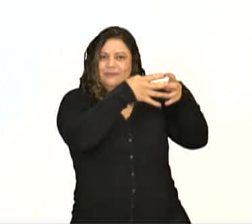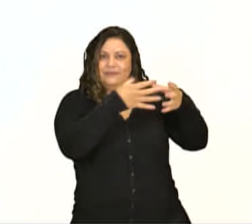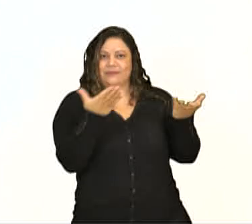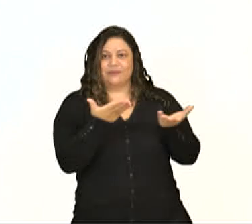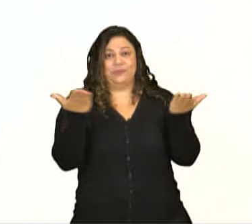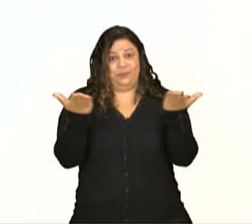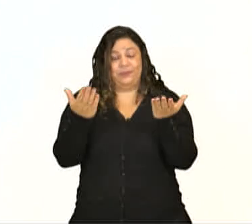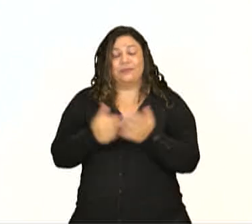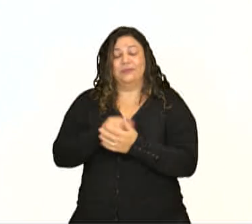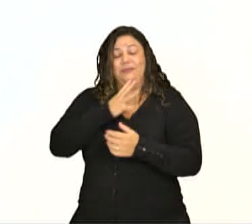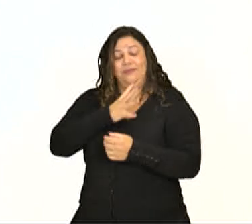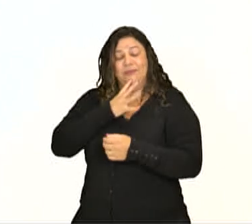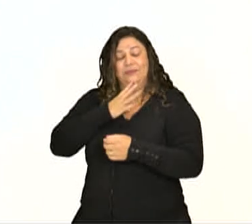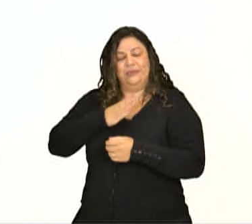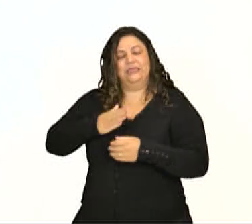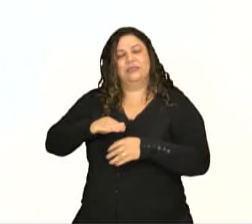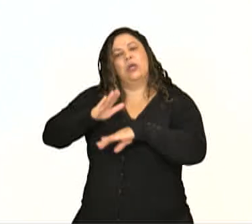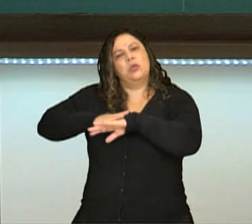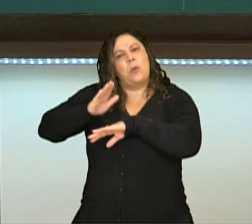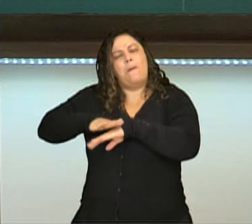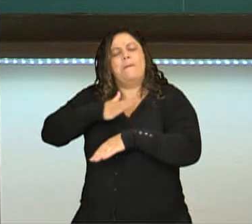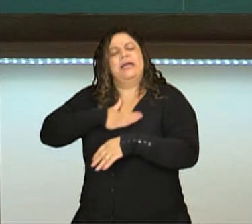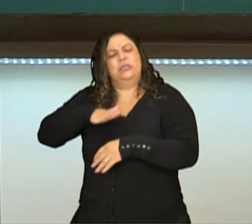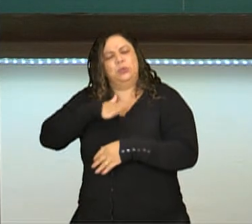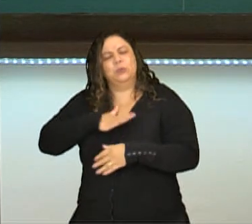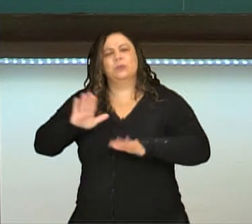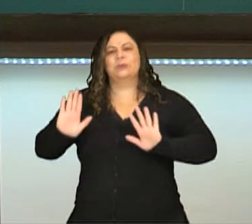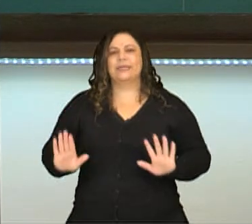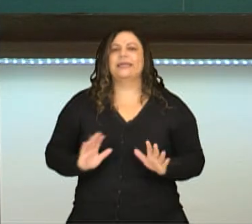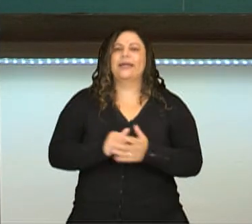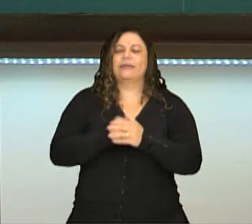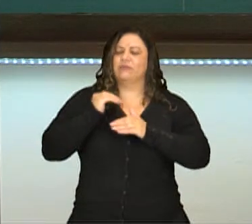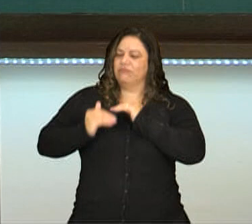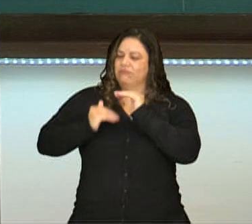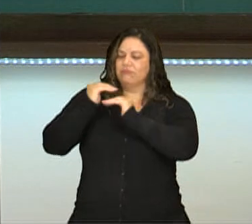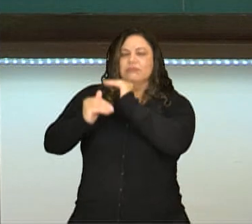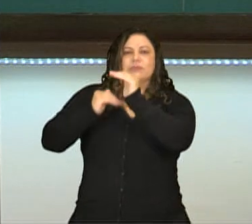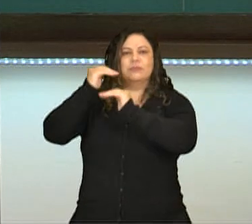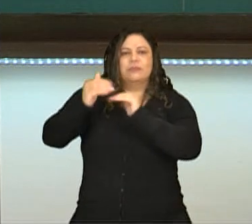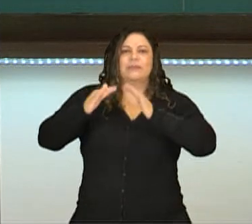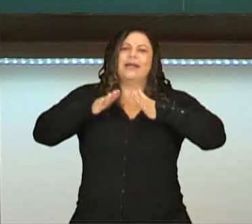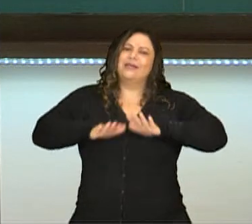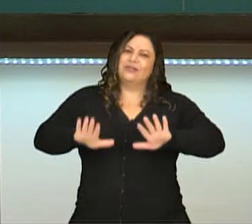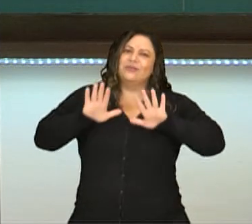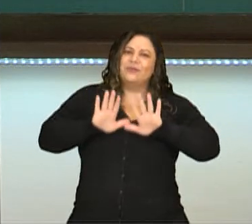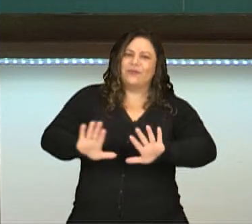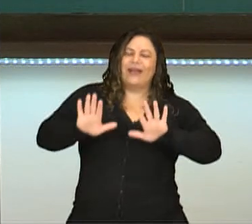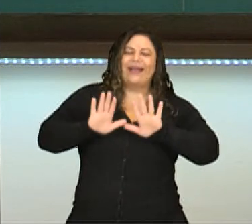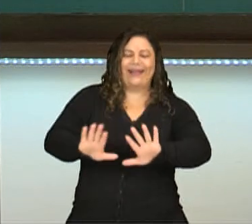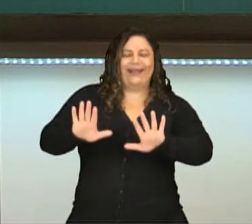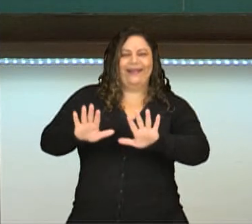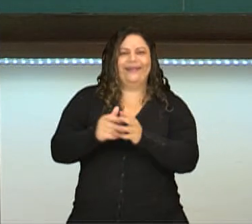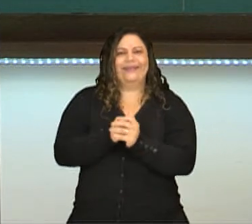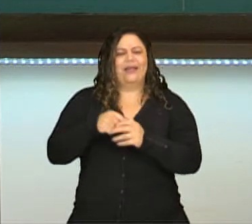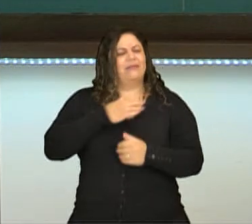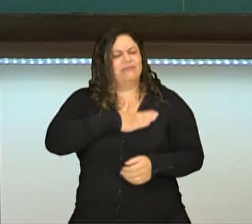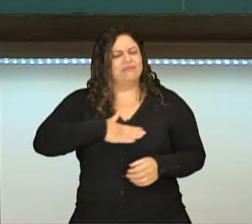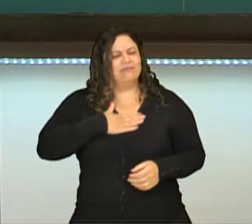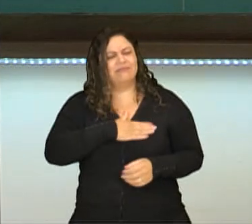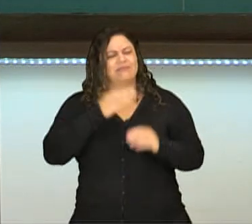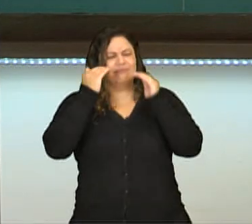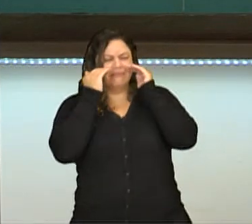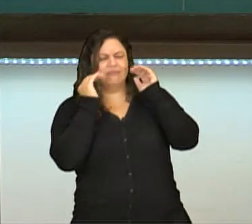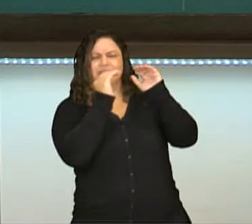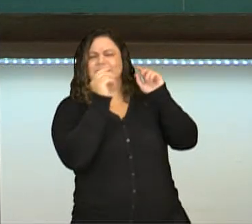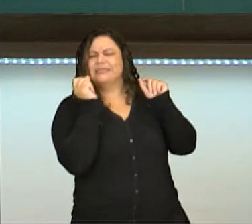das danças de salão mais lenta. Então, a partir dessa evolução, que ela foi ficando mais lenta, agradando diversas camadas da